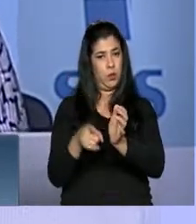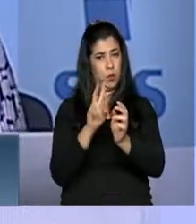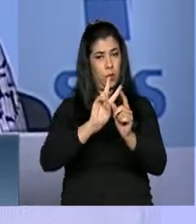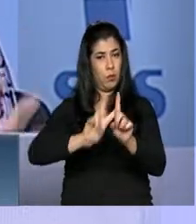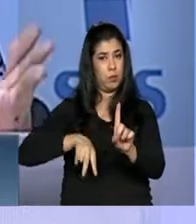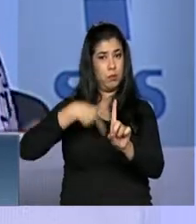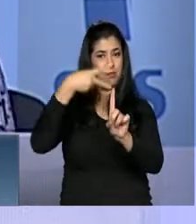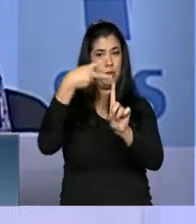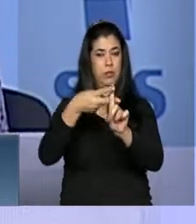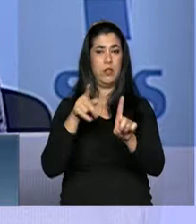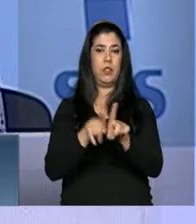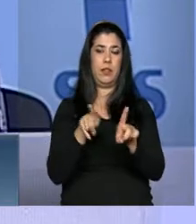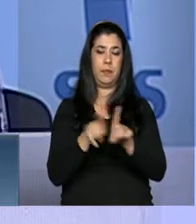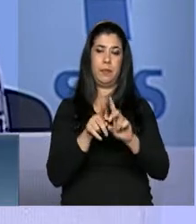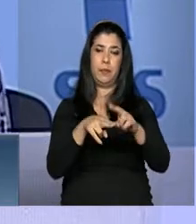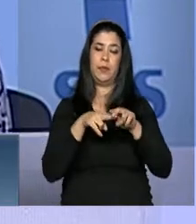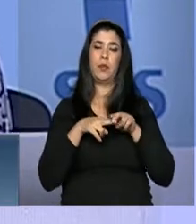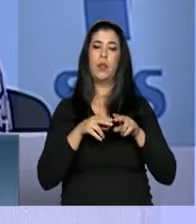dobra